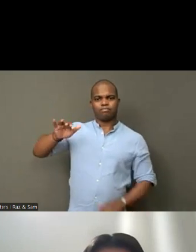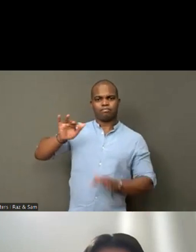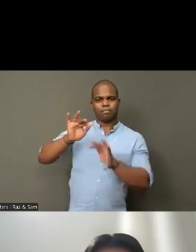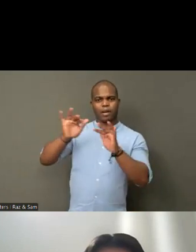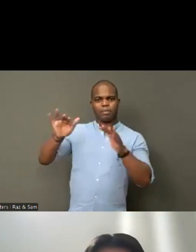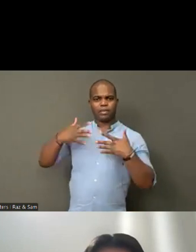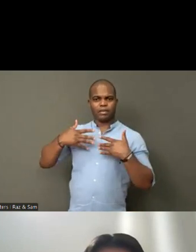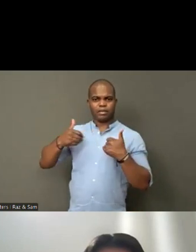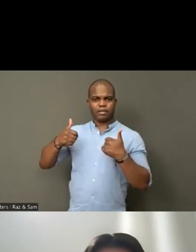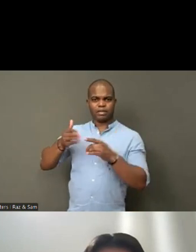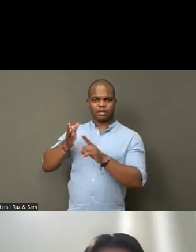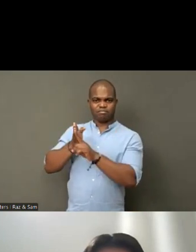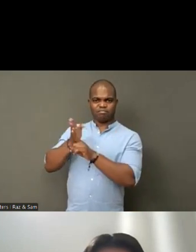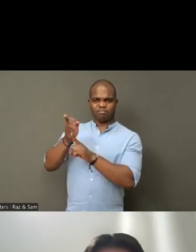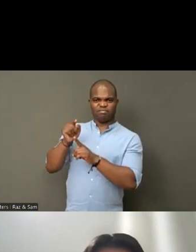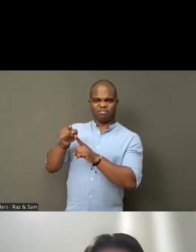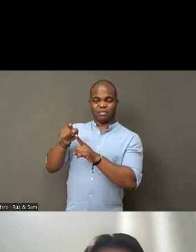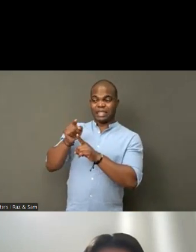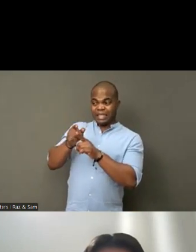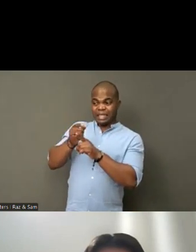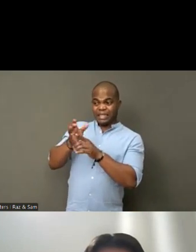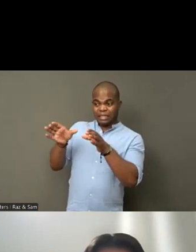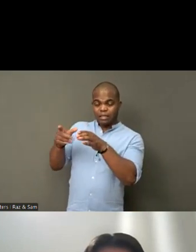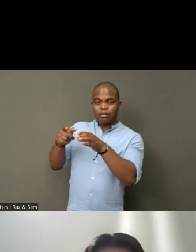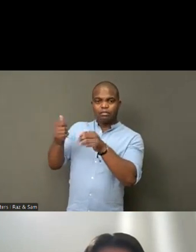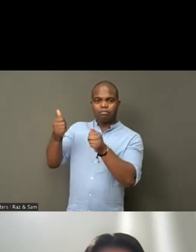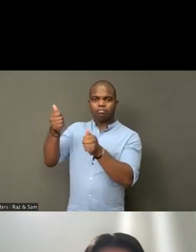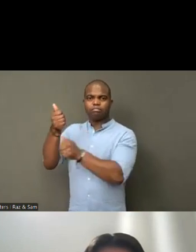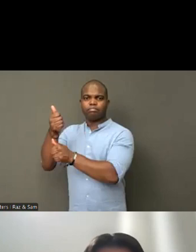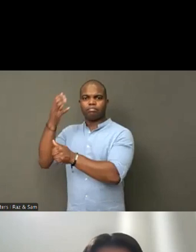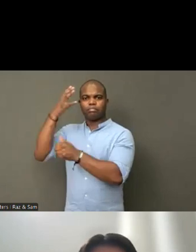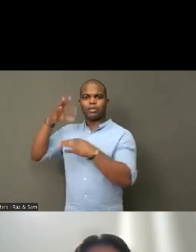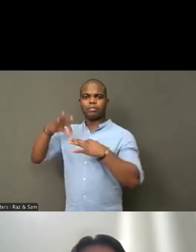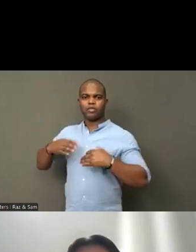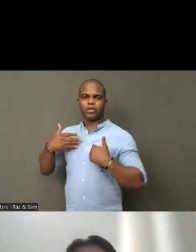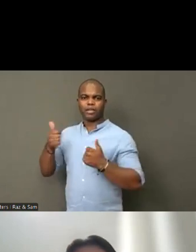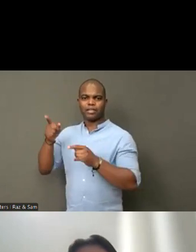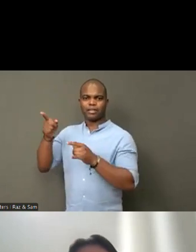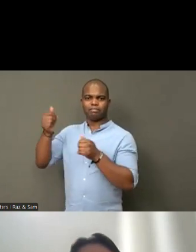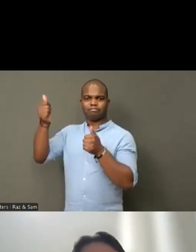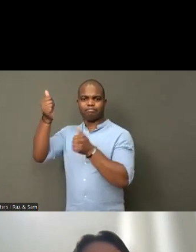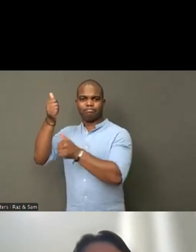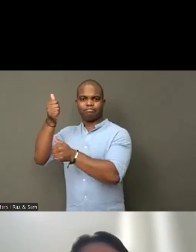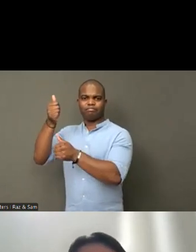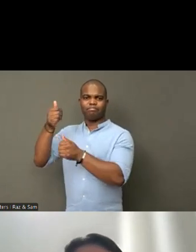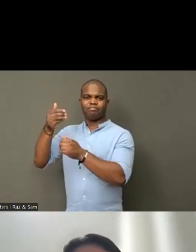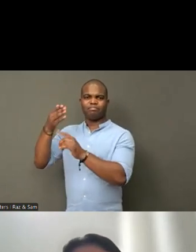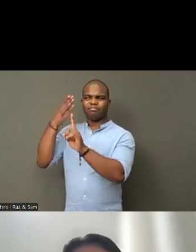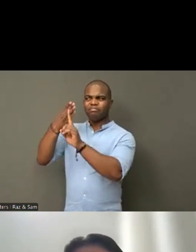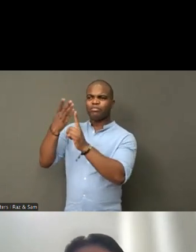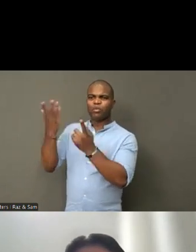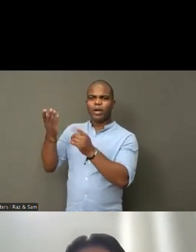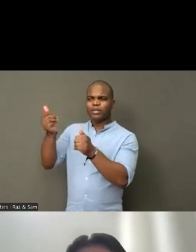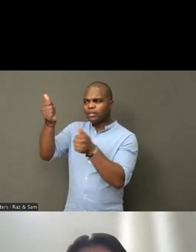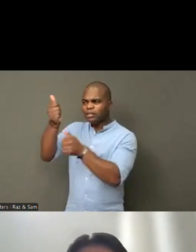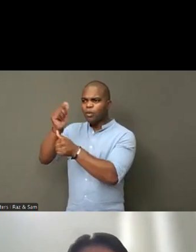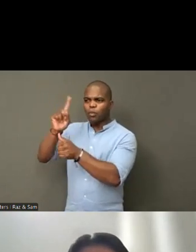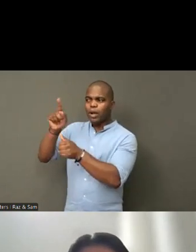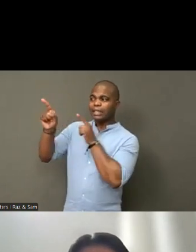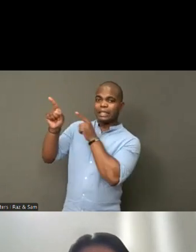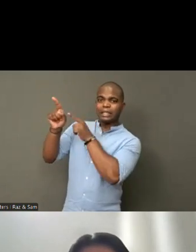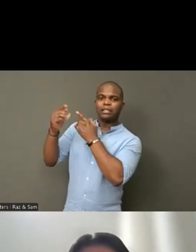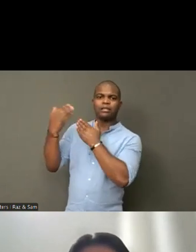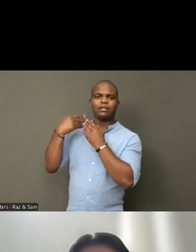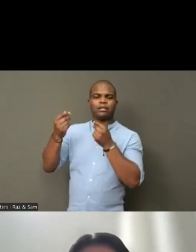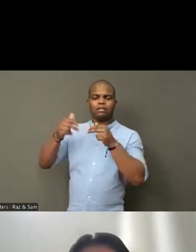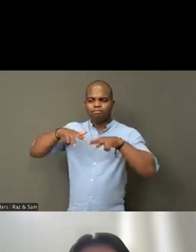da Saúde. Então, para objetivos administrativos e de orçamentos, há programas fora do Ministério para lidar com doenças específicas,